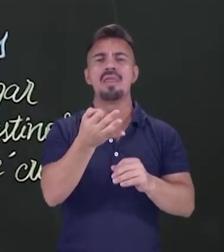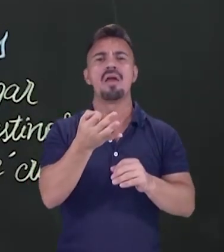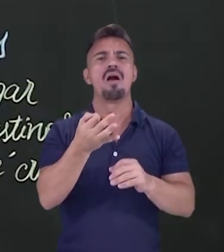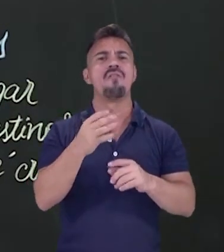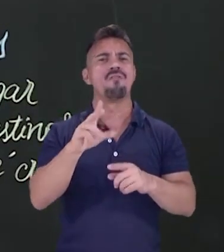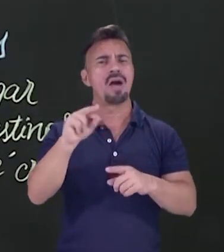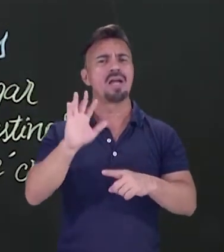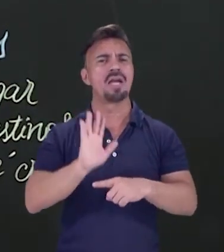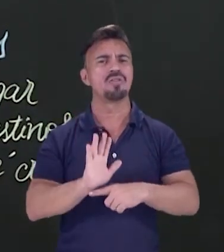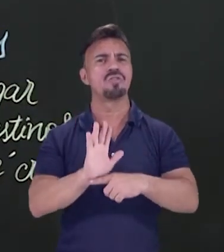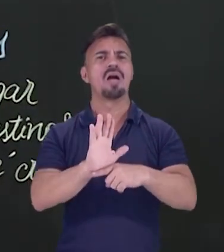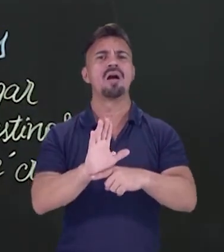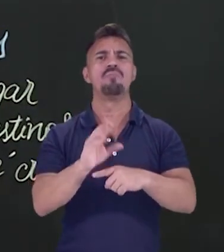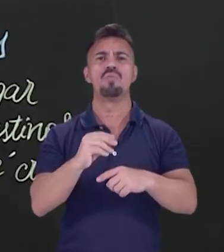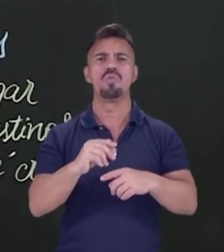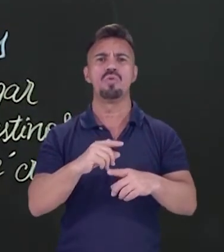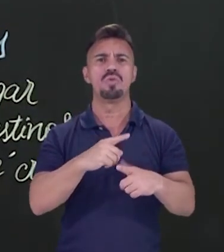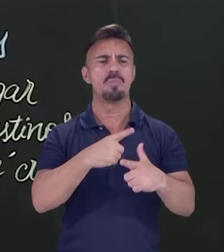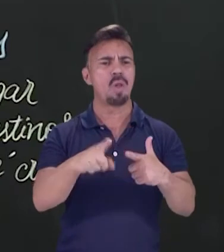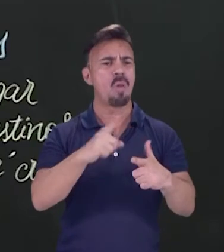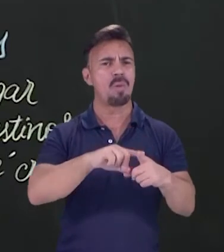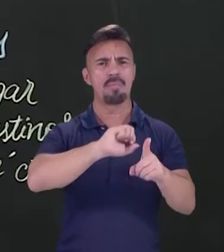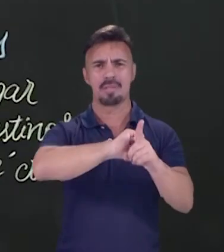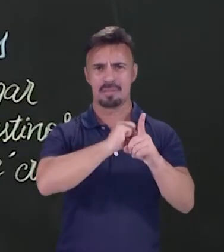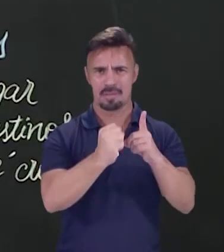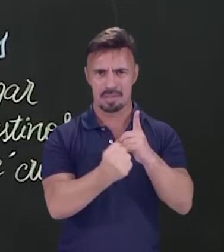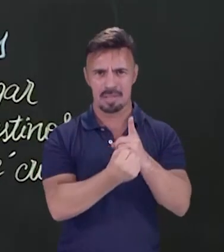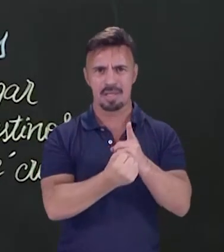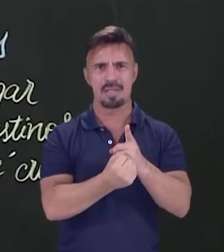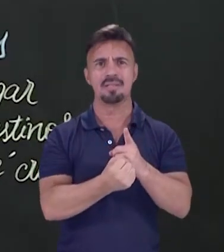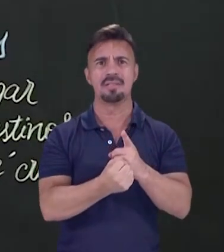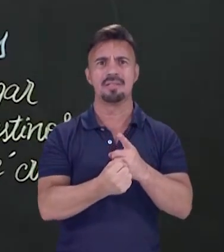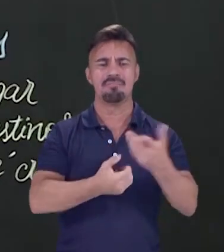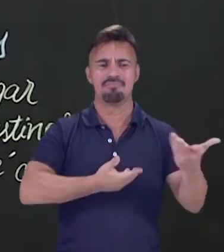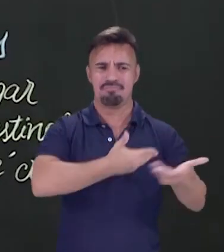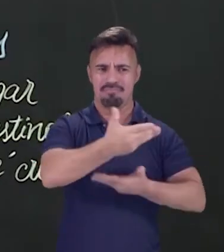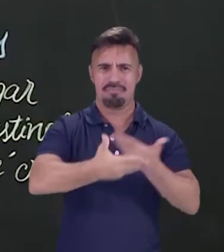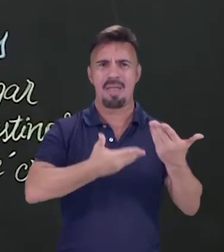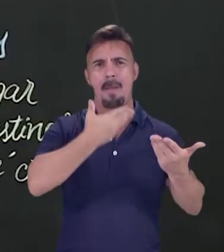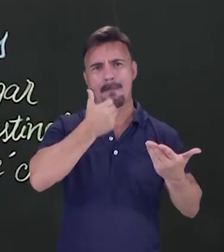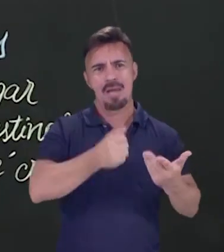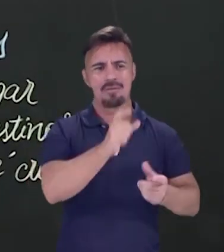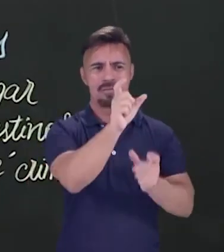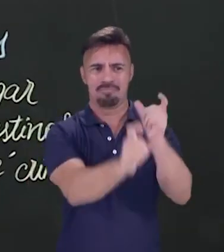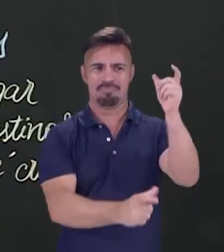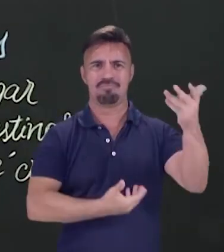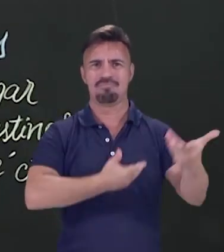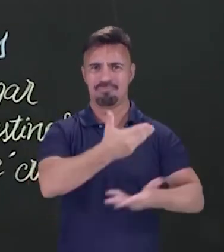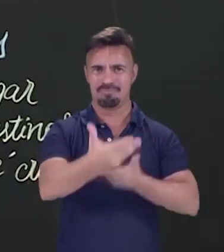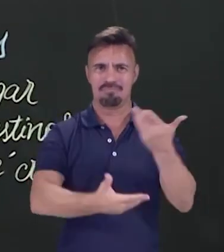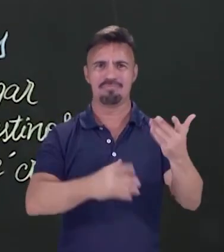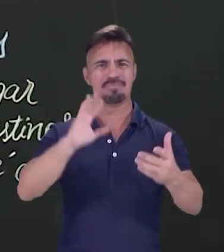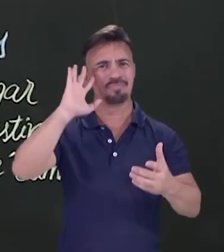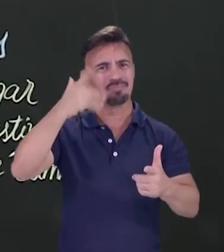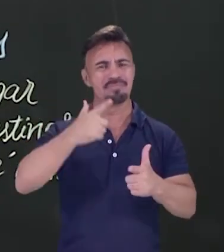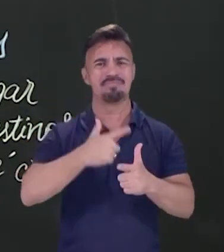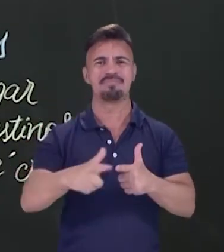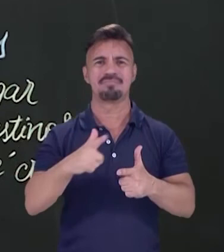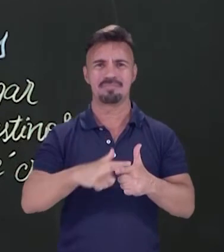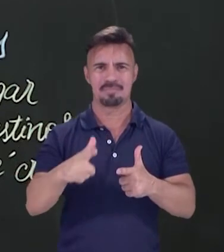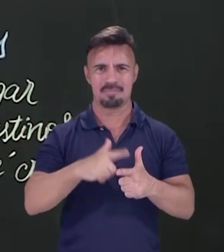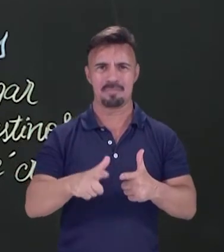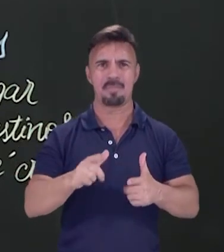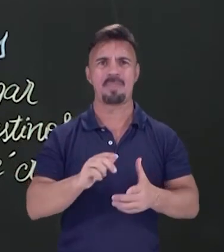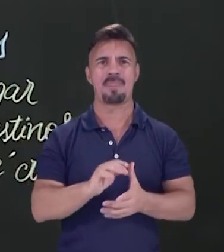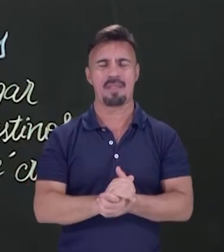nos ajudar muito a compreender os problemas da sociedade e a conviver melhor uns com os outros, evitando problemas e encontrando soluções para